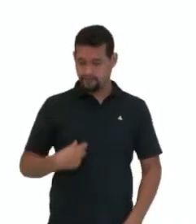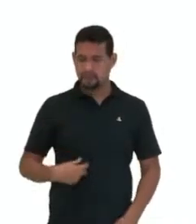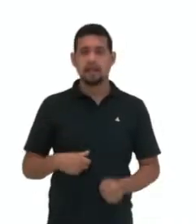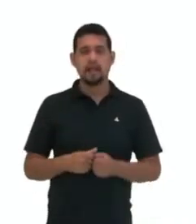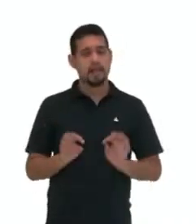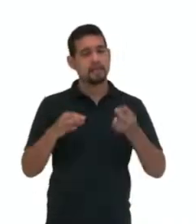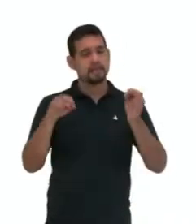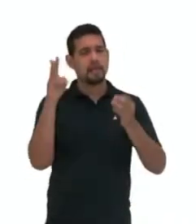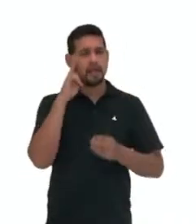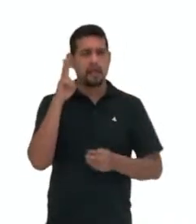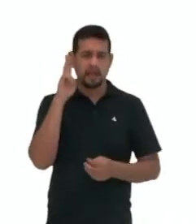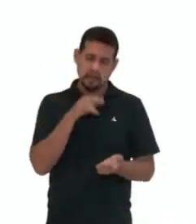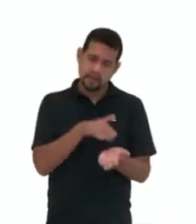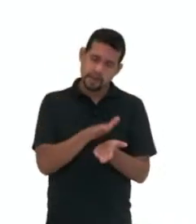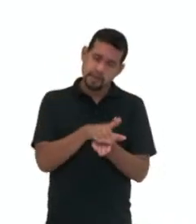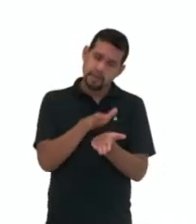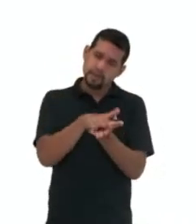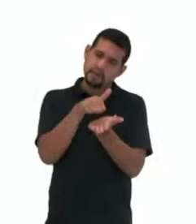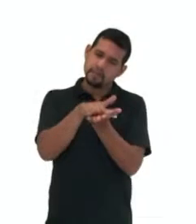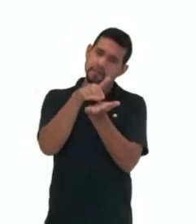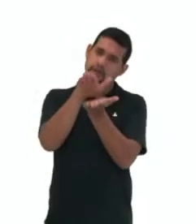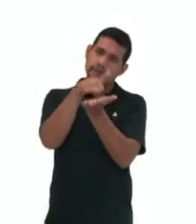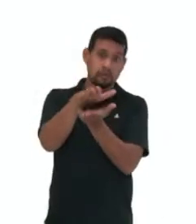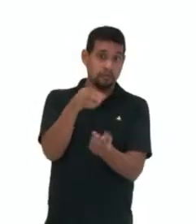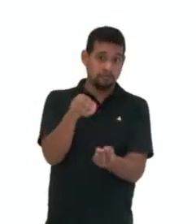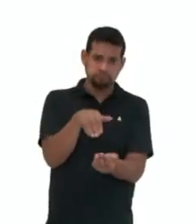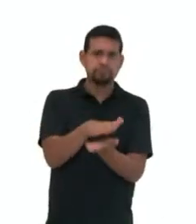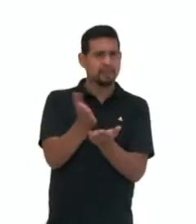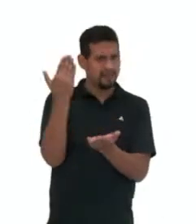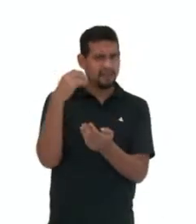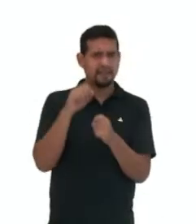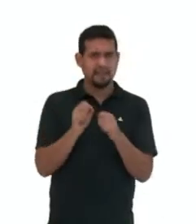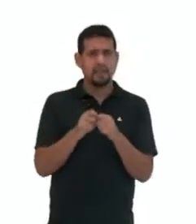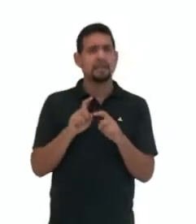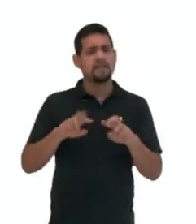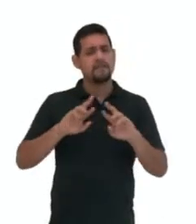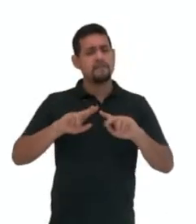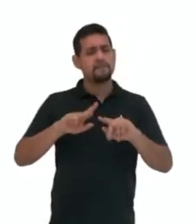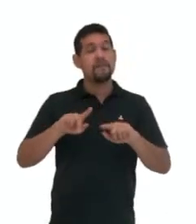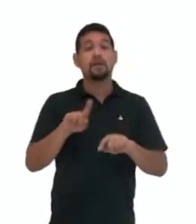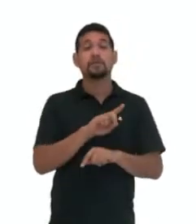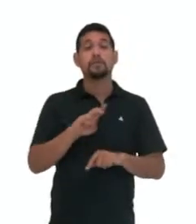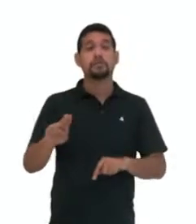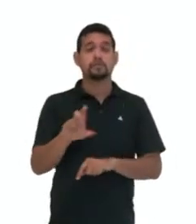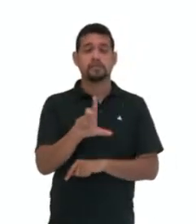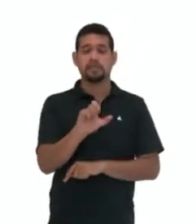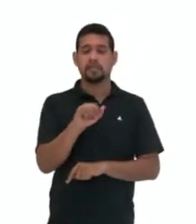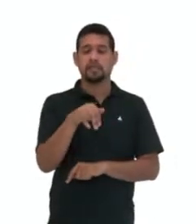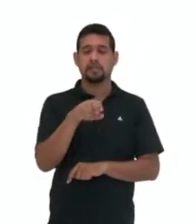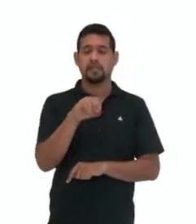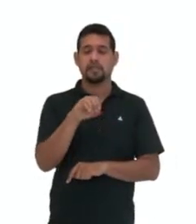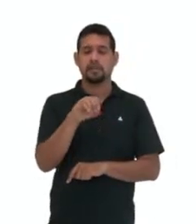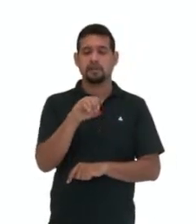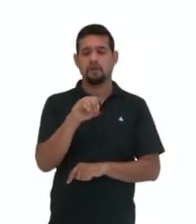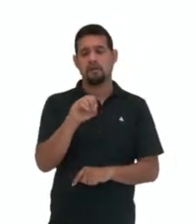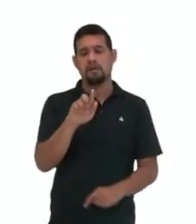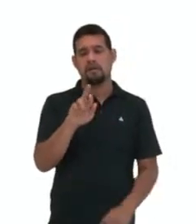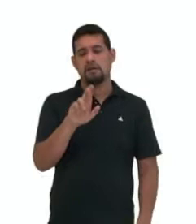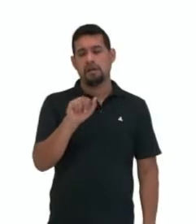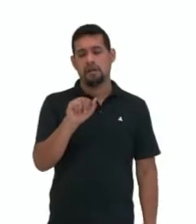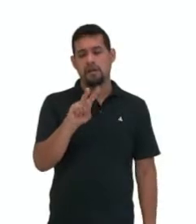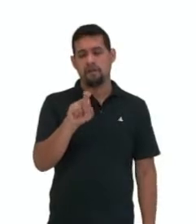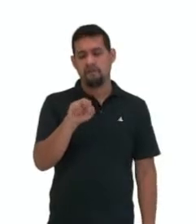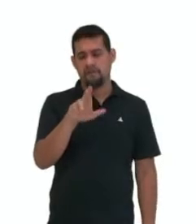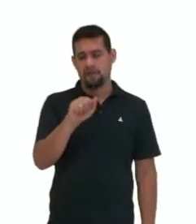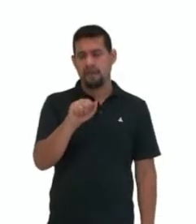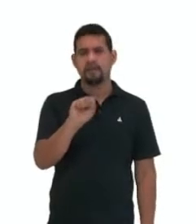história dos livros impressos em larga escala. Há também uma variação chamada lineogravura, tendo como matriz o